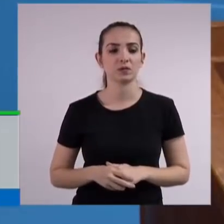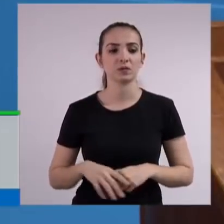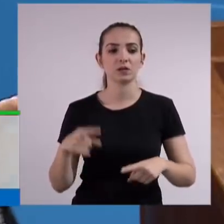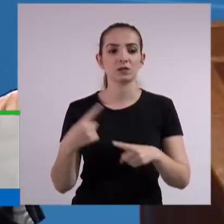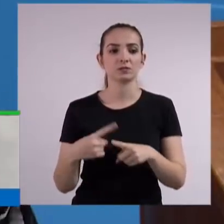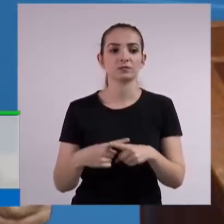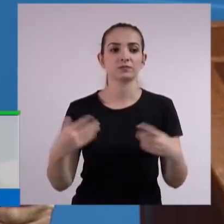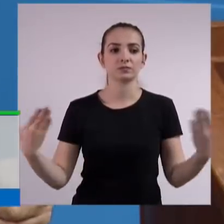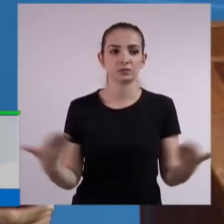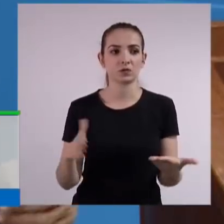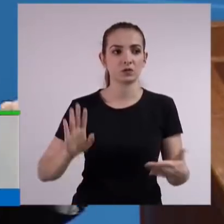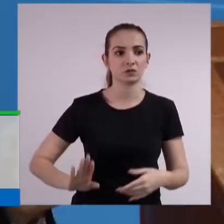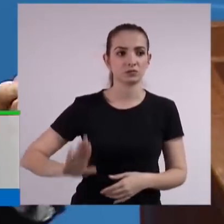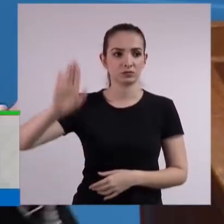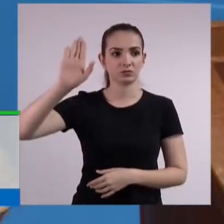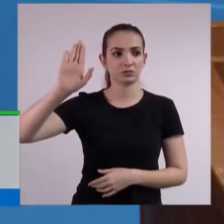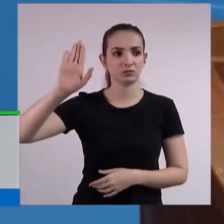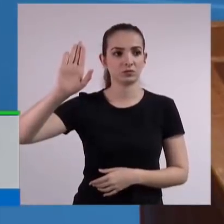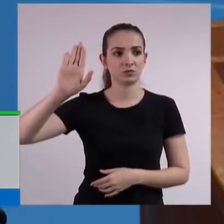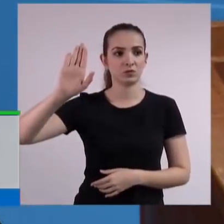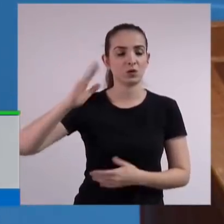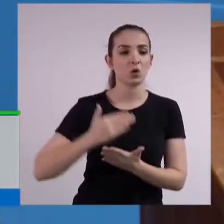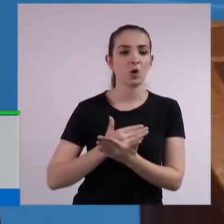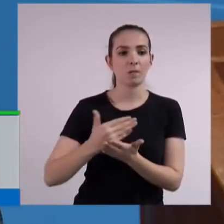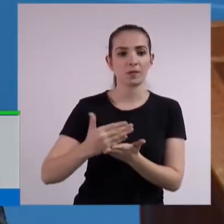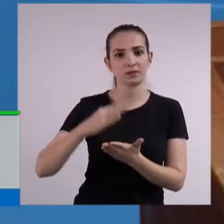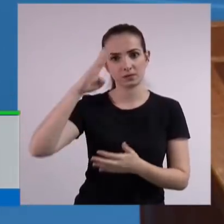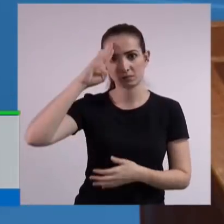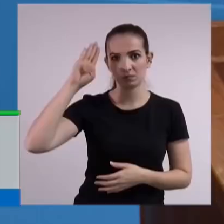essa candidatura nasce principalmente